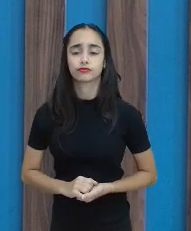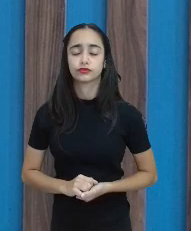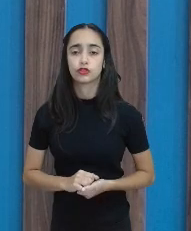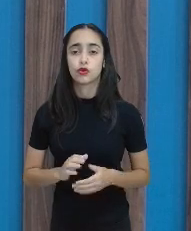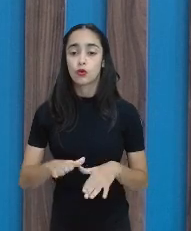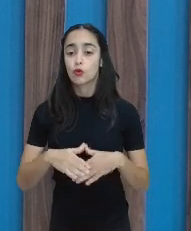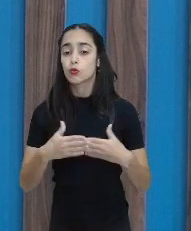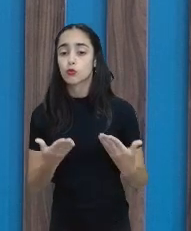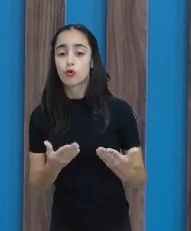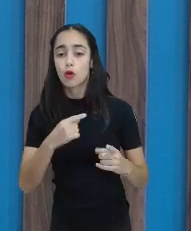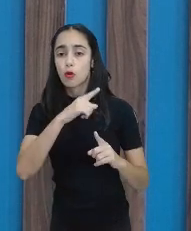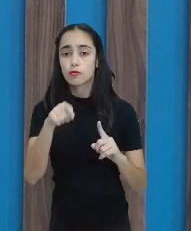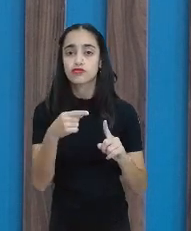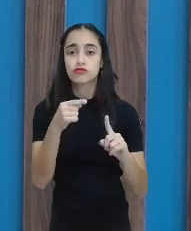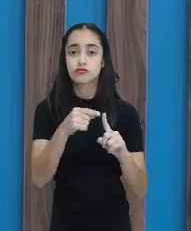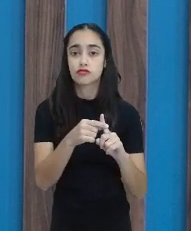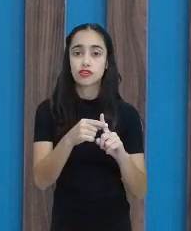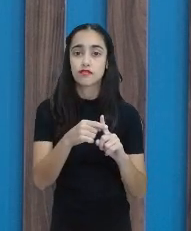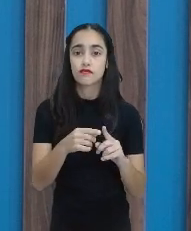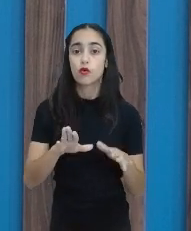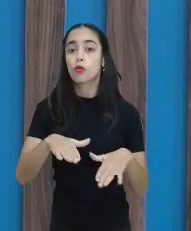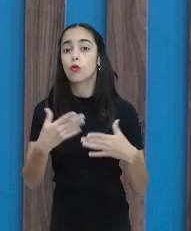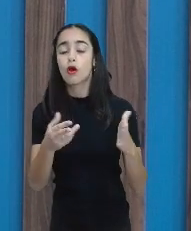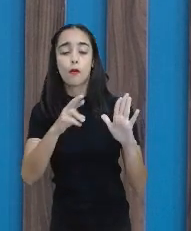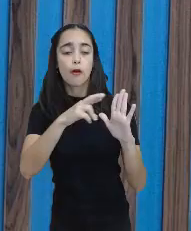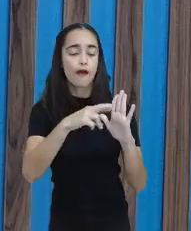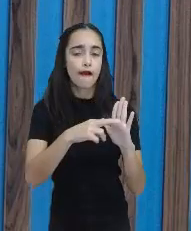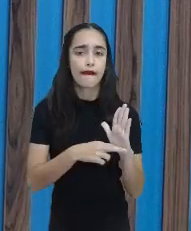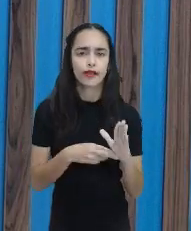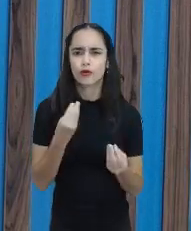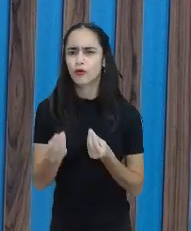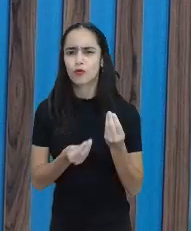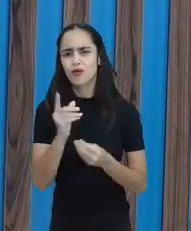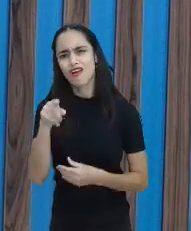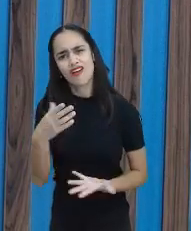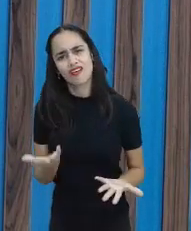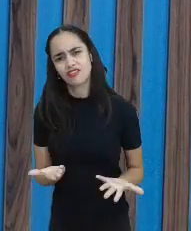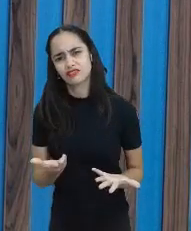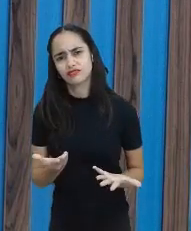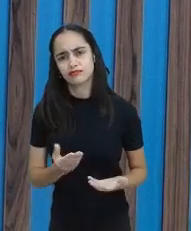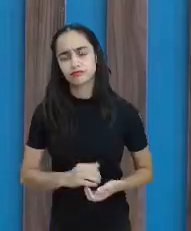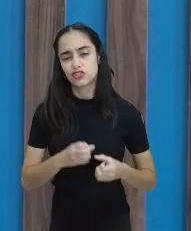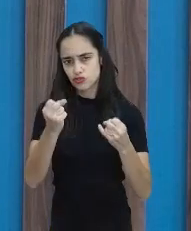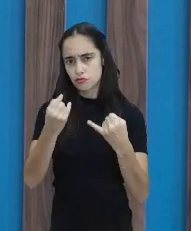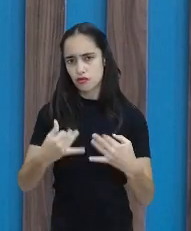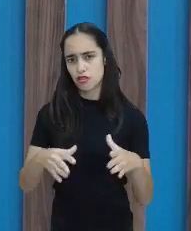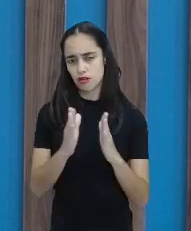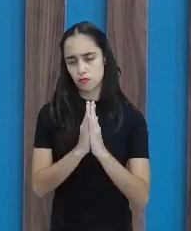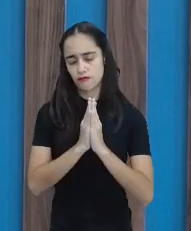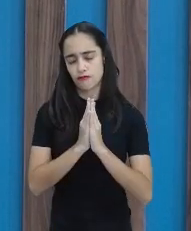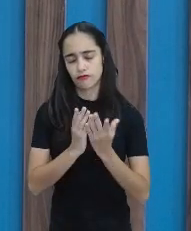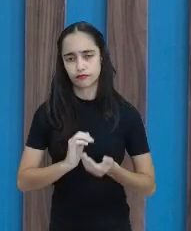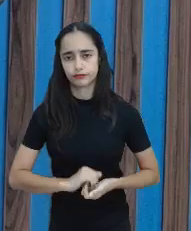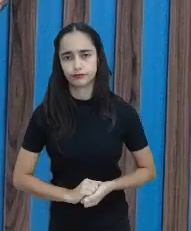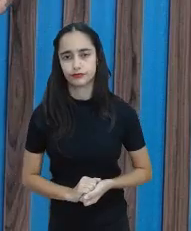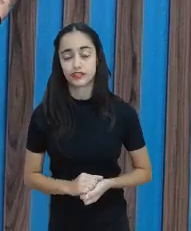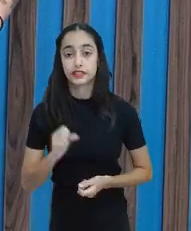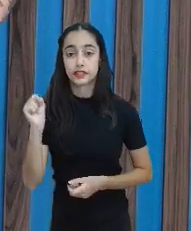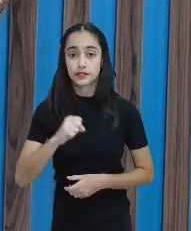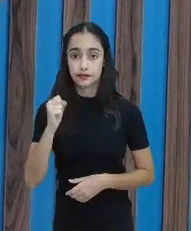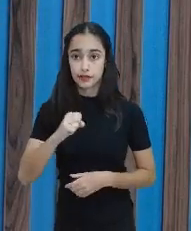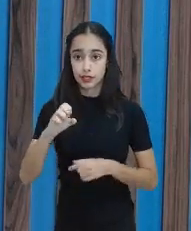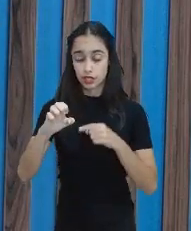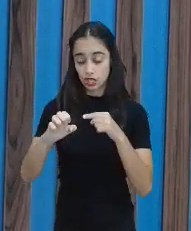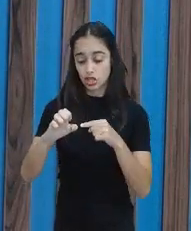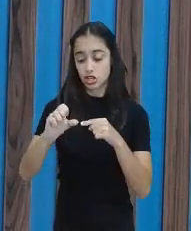um norteador, né? São as regras, né? Como é que é essa questão do estatuto? Diga aí, professor. Exatamente, né? O estatuto são